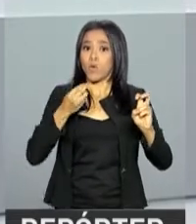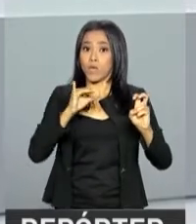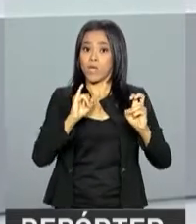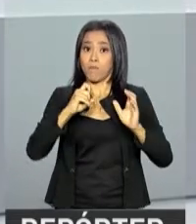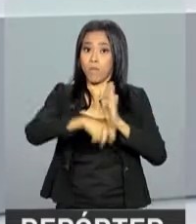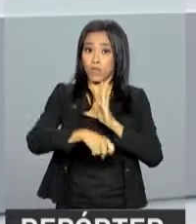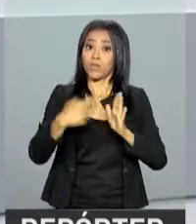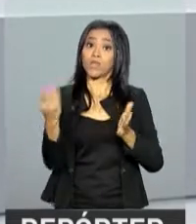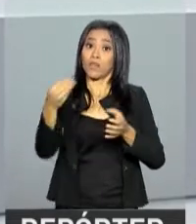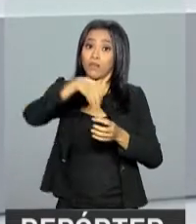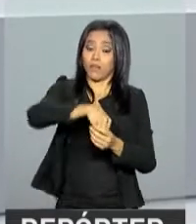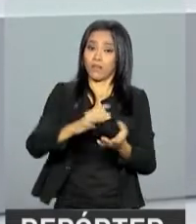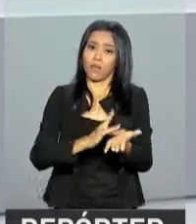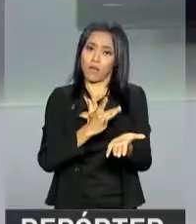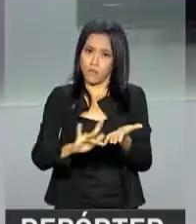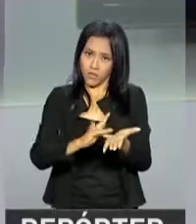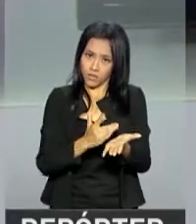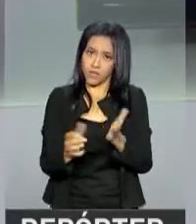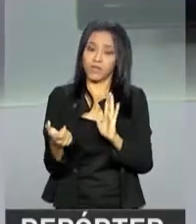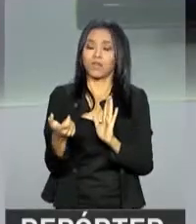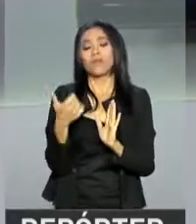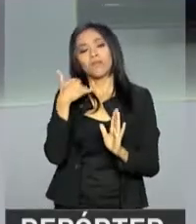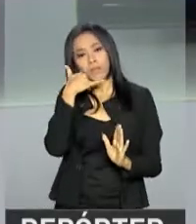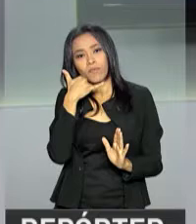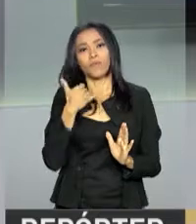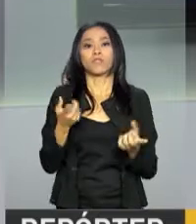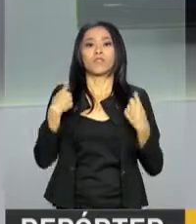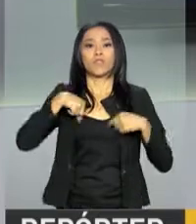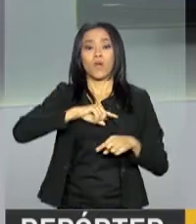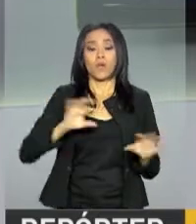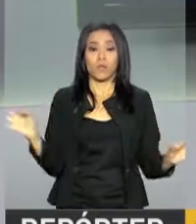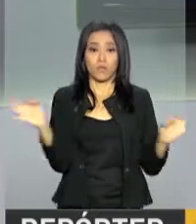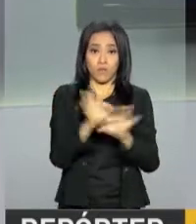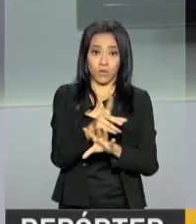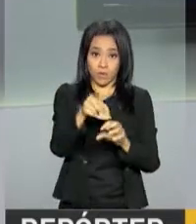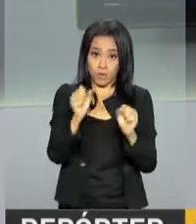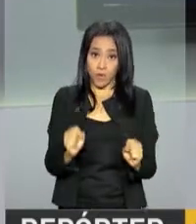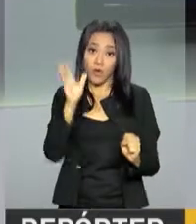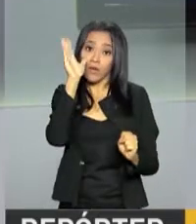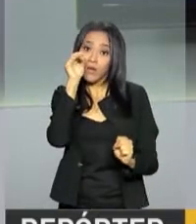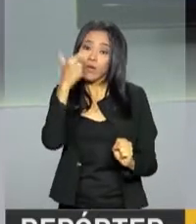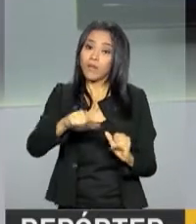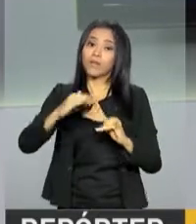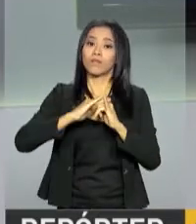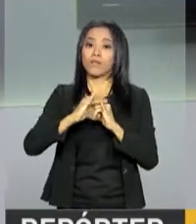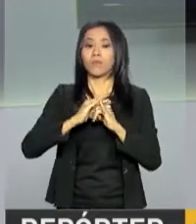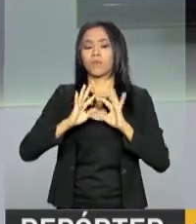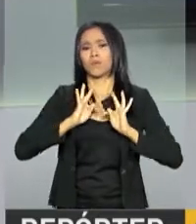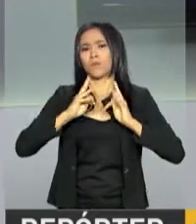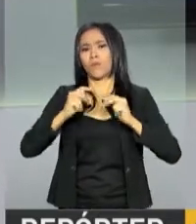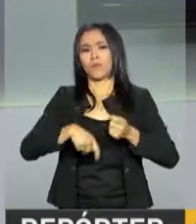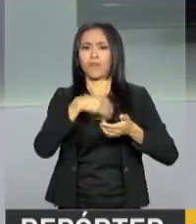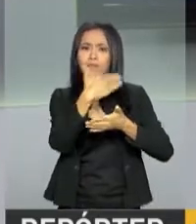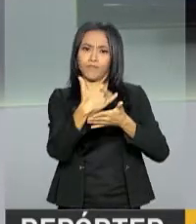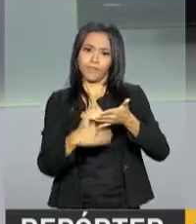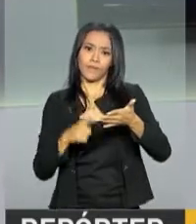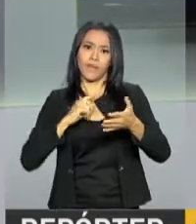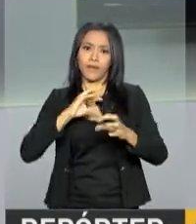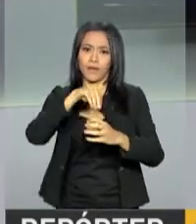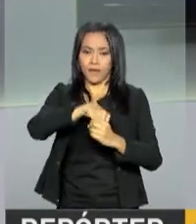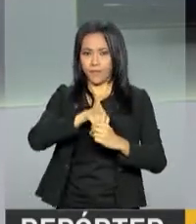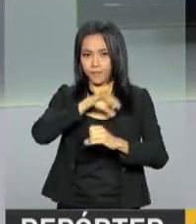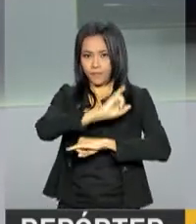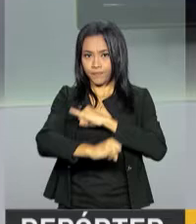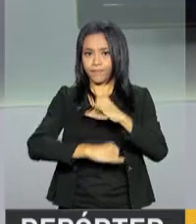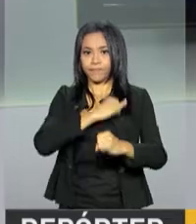para tablets e smartphones. Nós ficamos por aqui. Você pode rever as reportagens no YouTube e toda a nossa programação também está